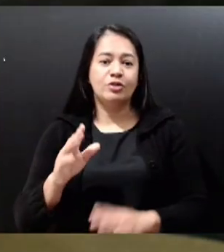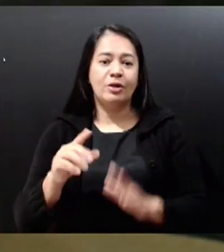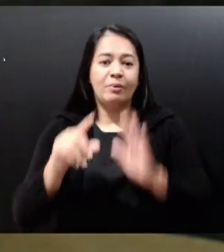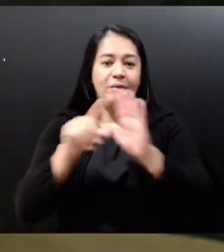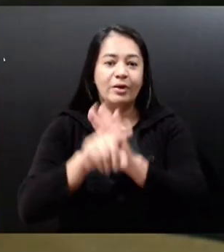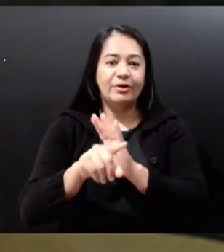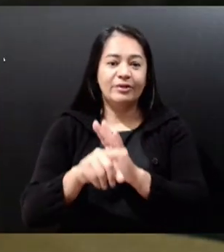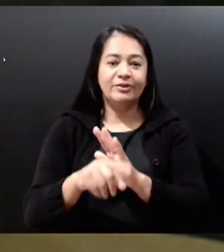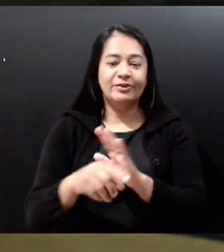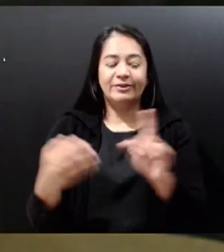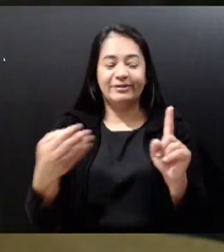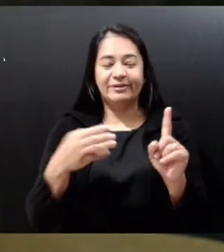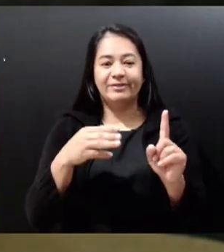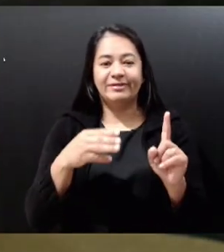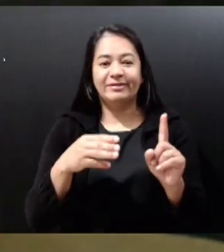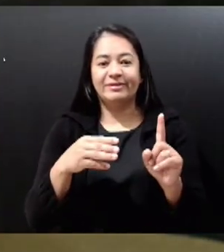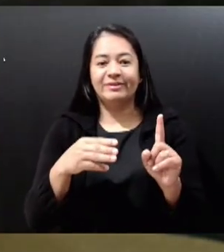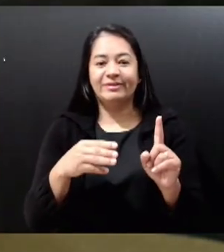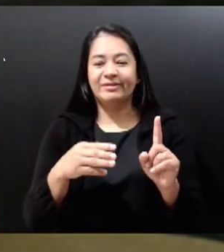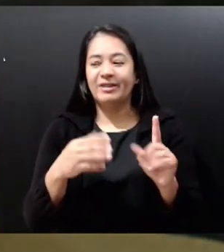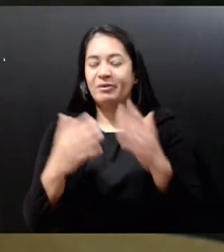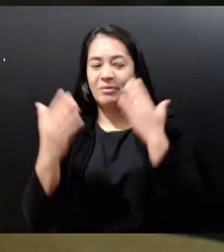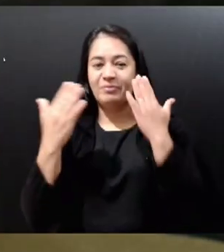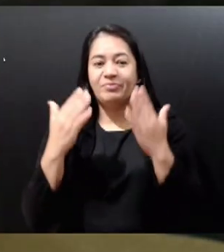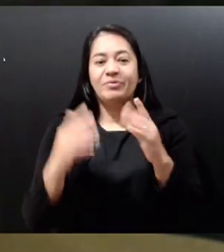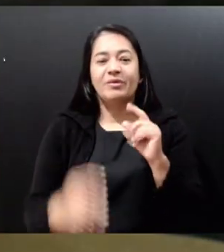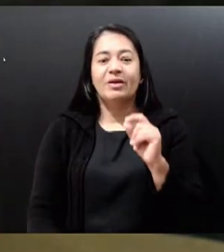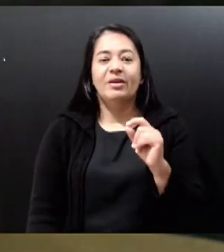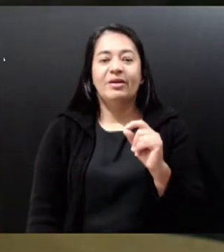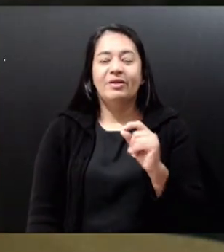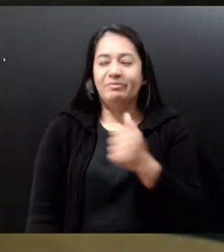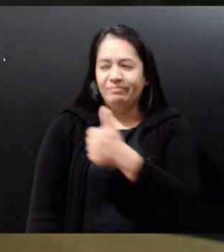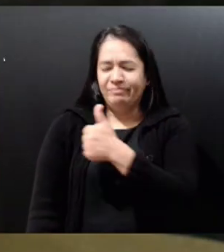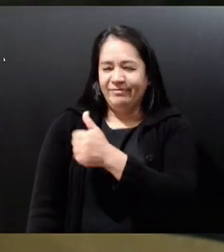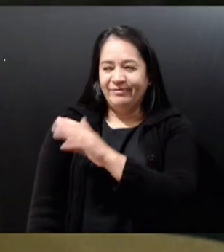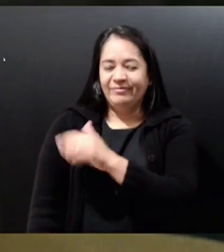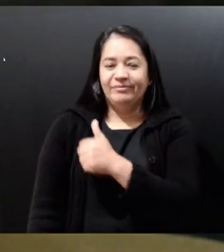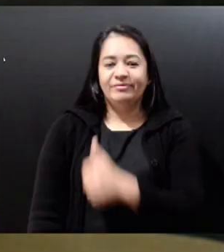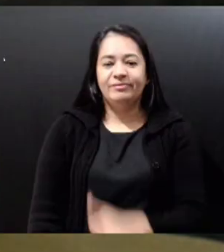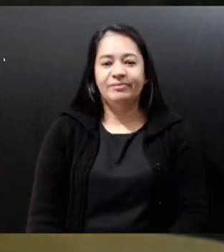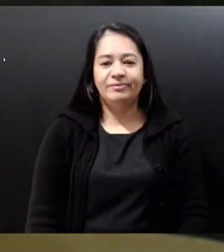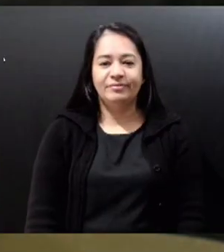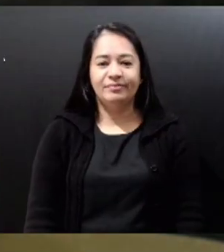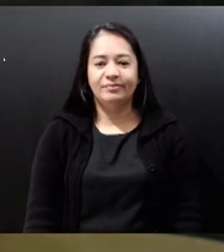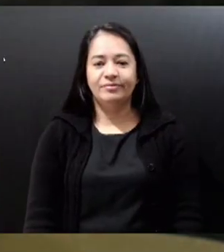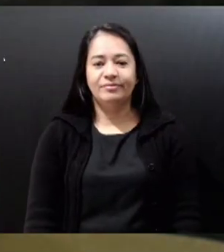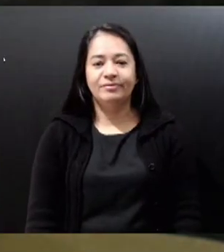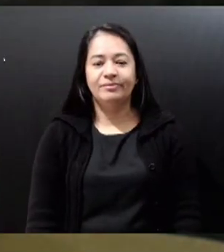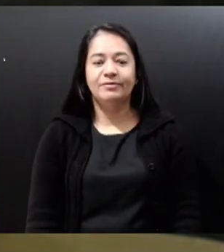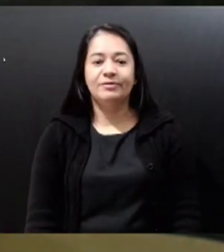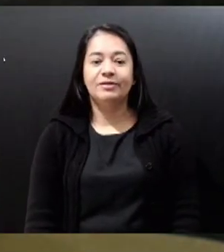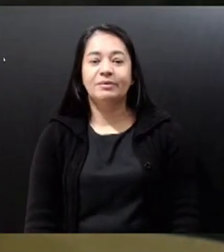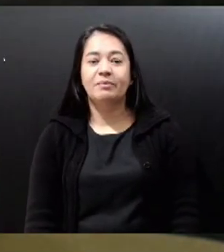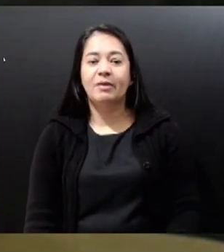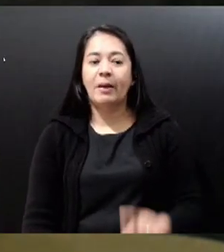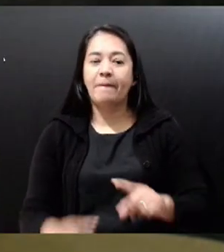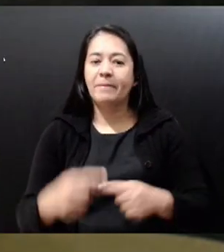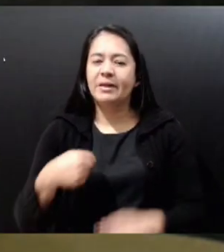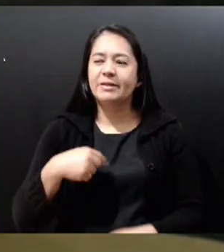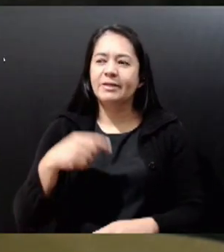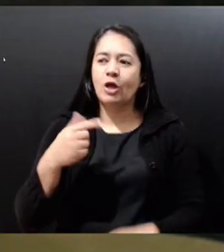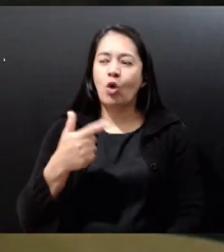Tá bom então. Tá bom, valeu. Olha só, nós temos perguntas, mas eu tenho mais uma pergunta para a Marina e daqui a pouquinho a gente